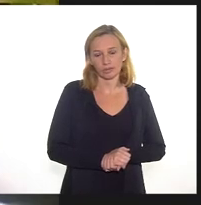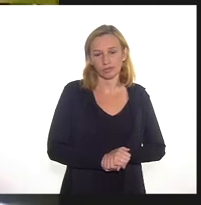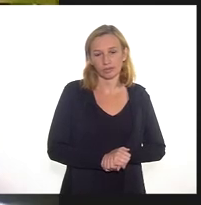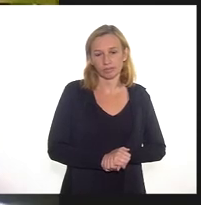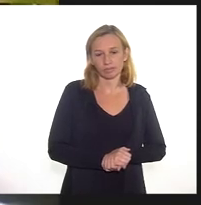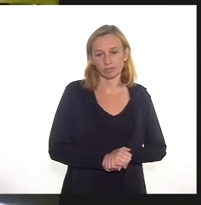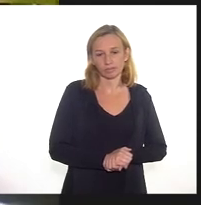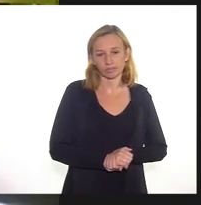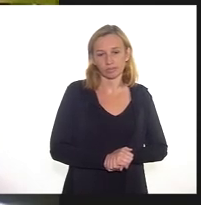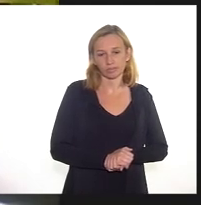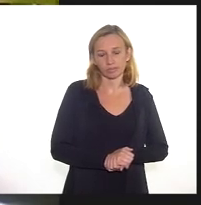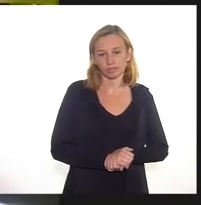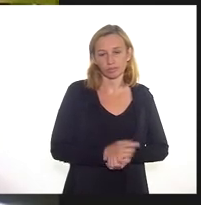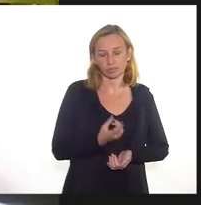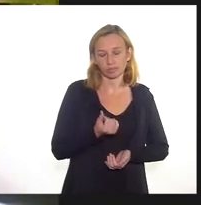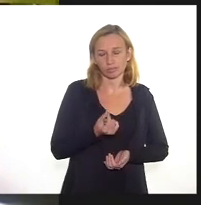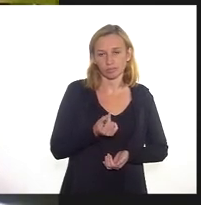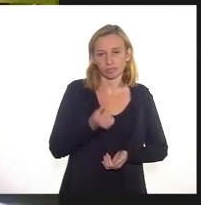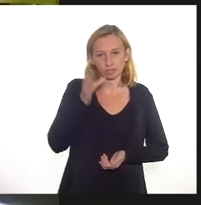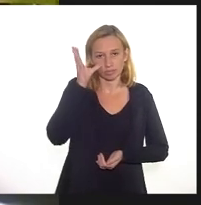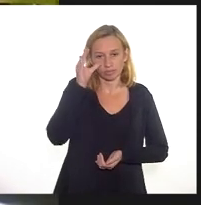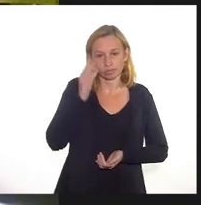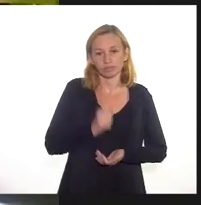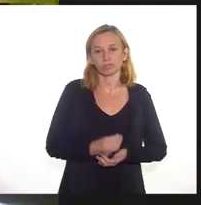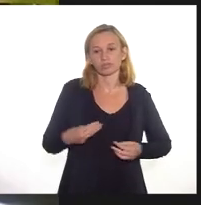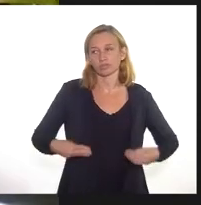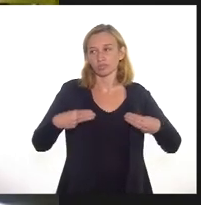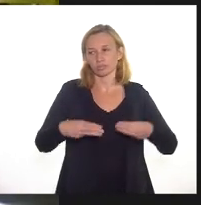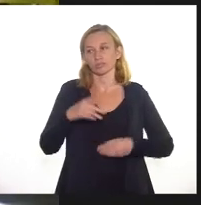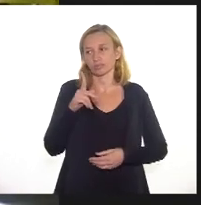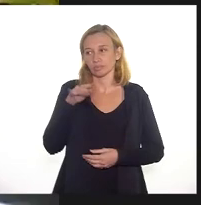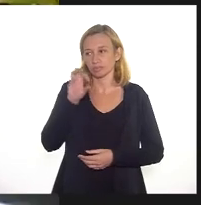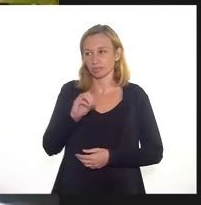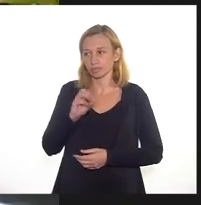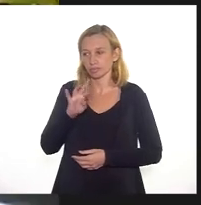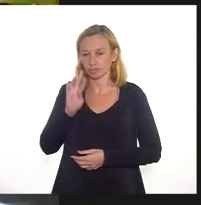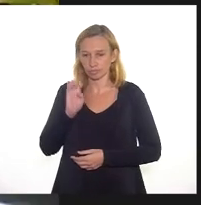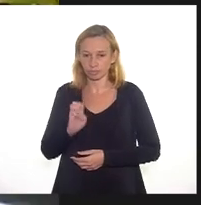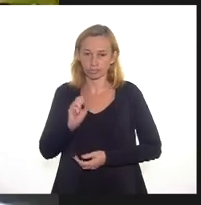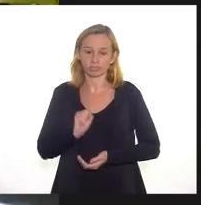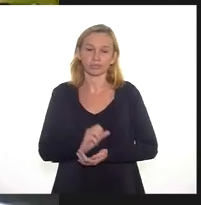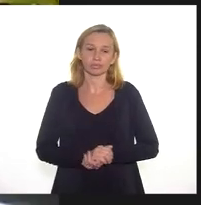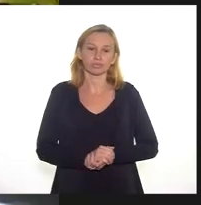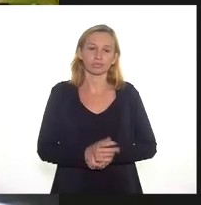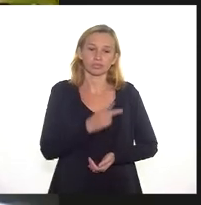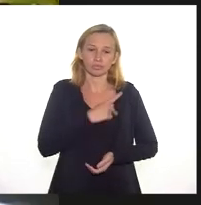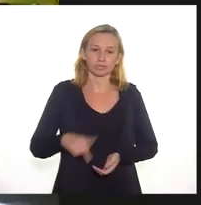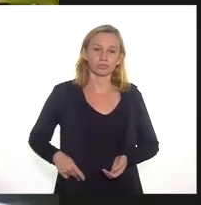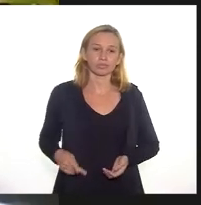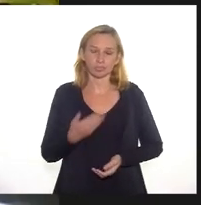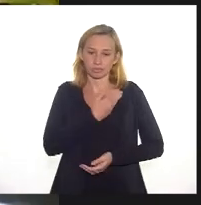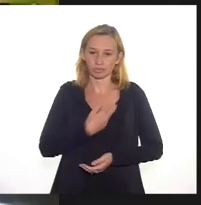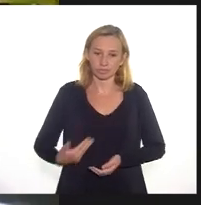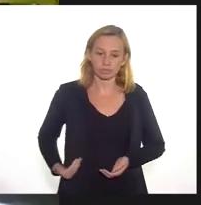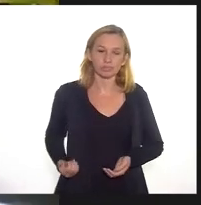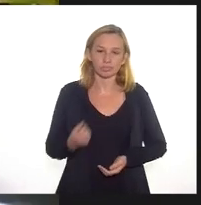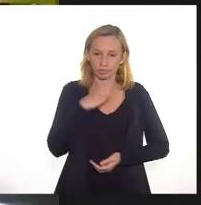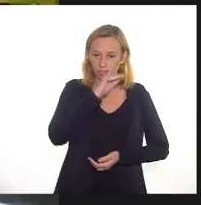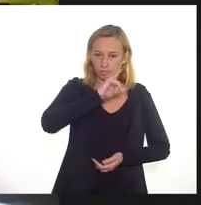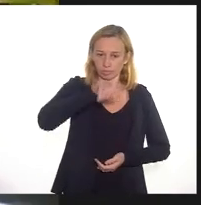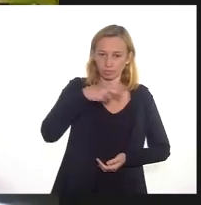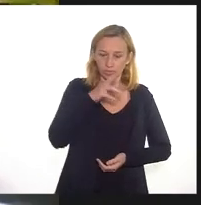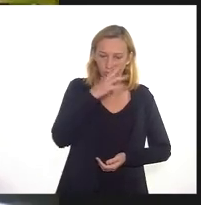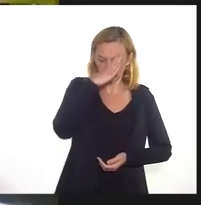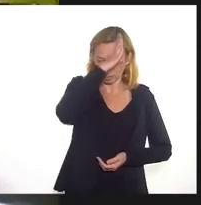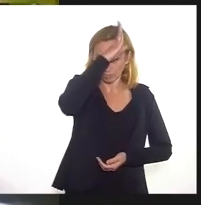sanha lucrativa do ministro Paulo Guedes e do presidente da República, Jair